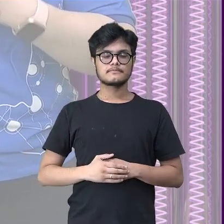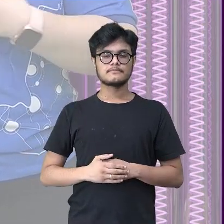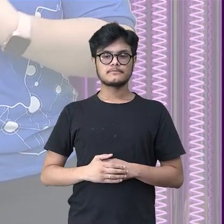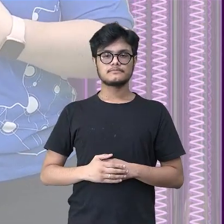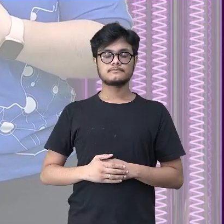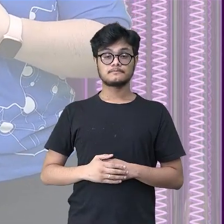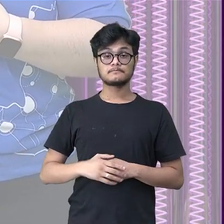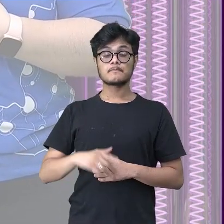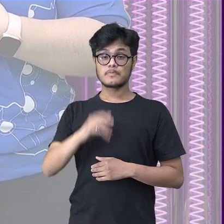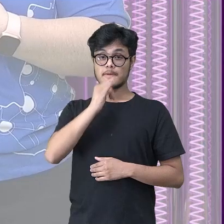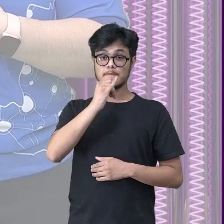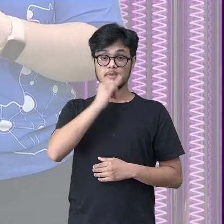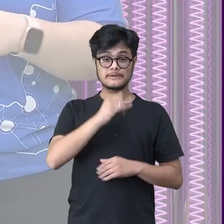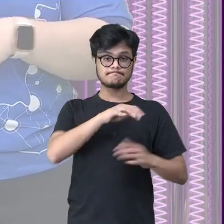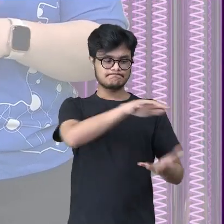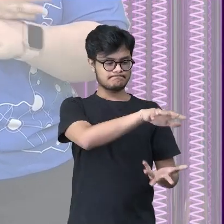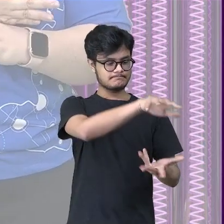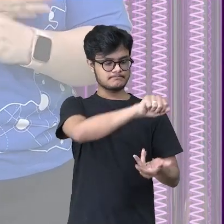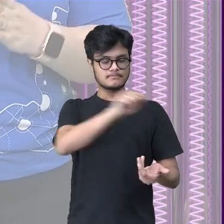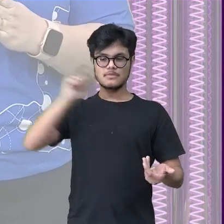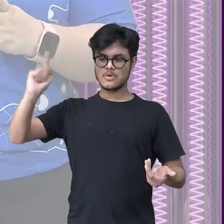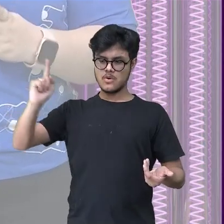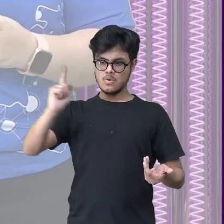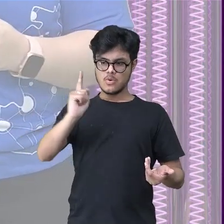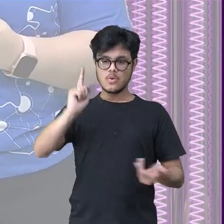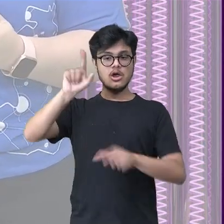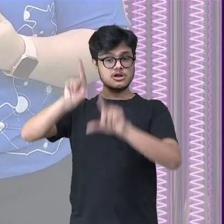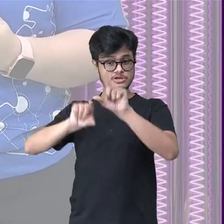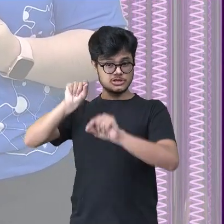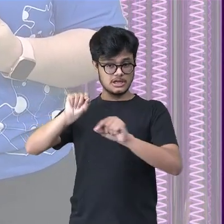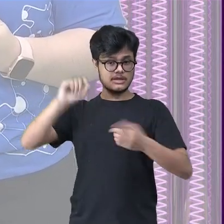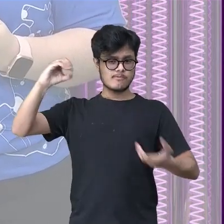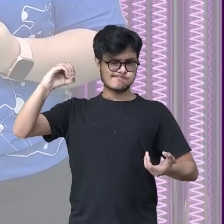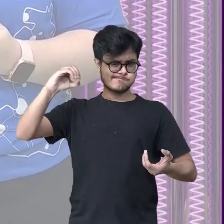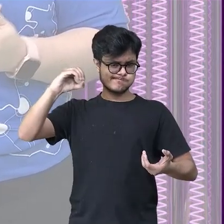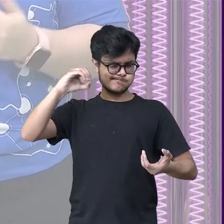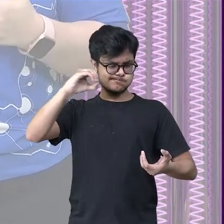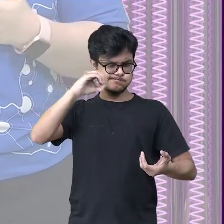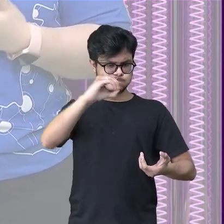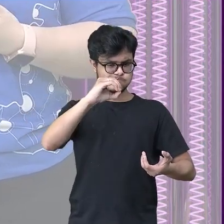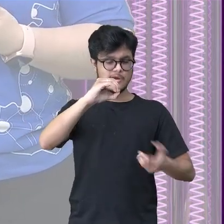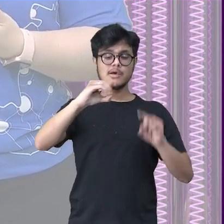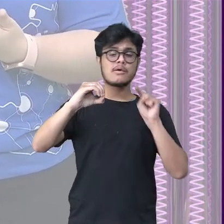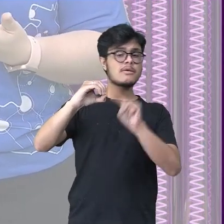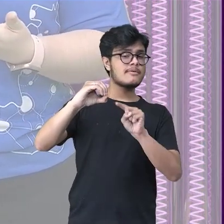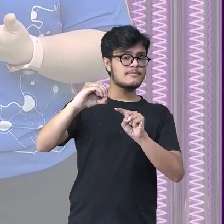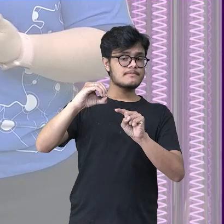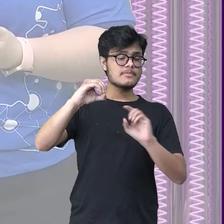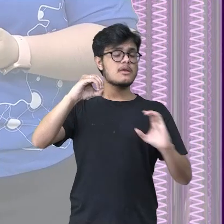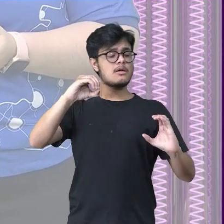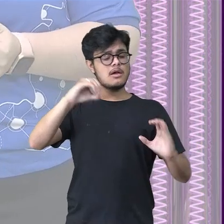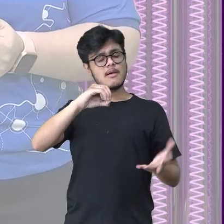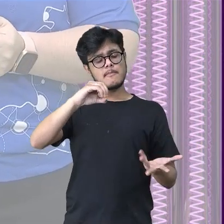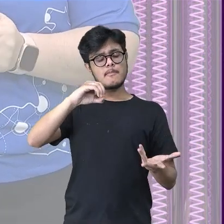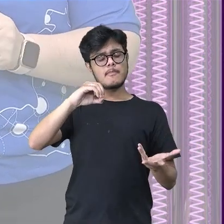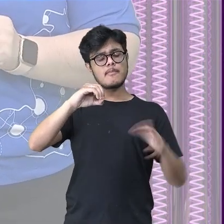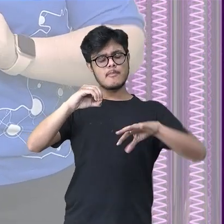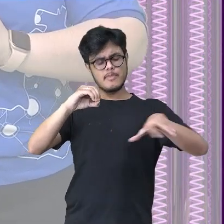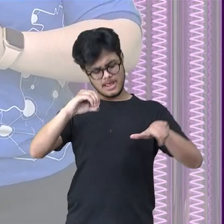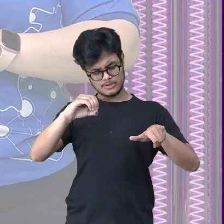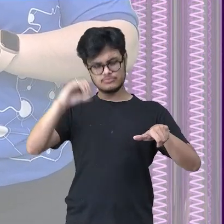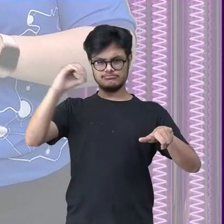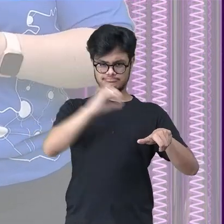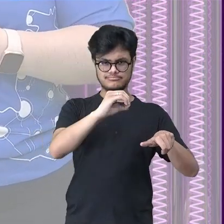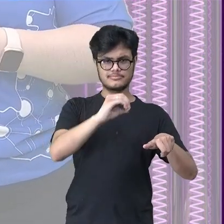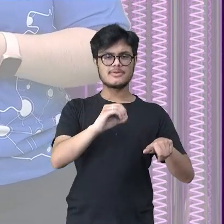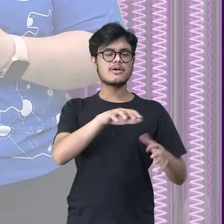mais próxima aí da Terra, né? Tirando o Sol, essa Centauri C é a estrela mais próxima aqui da